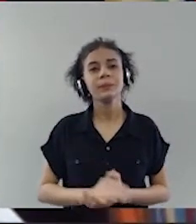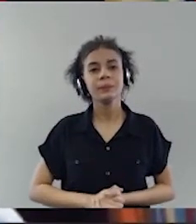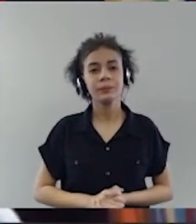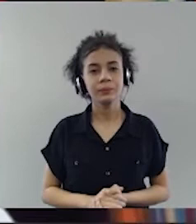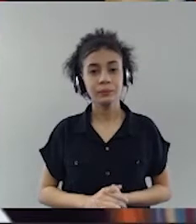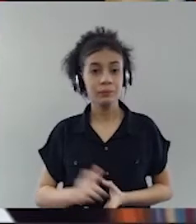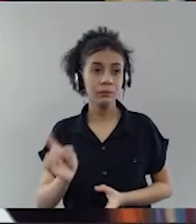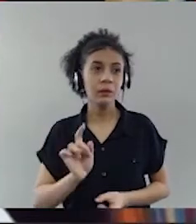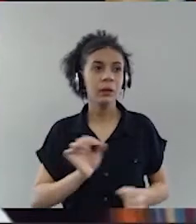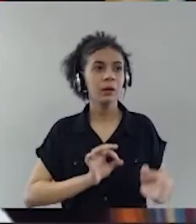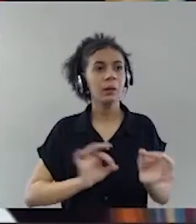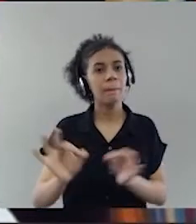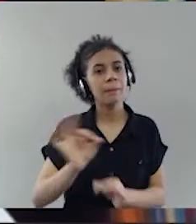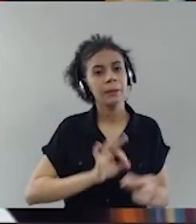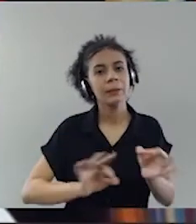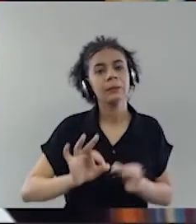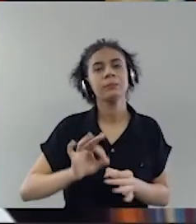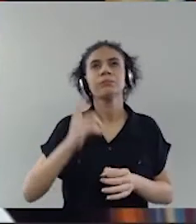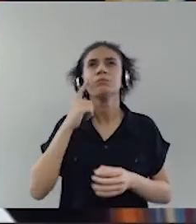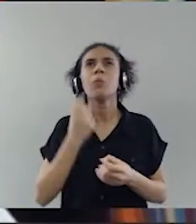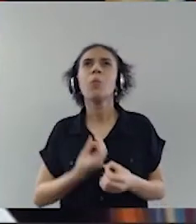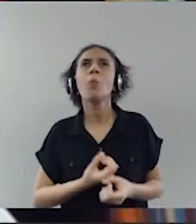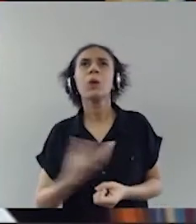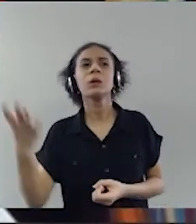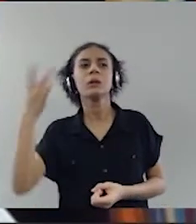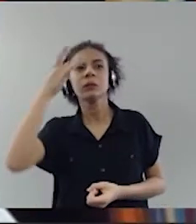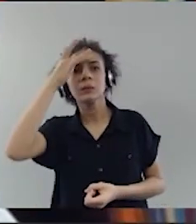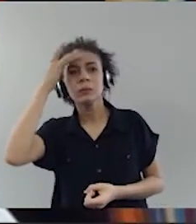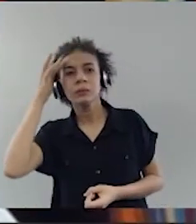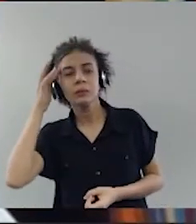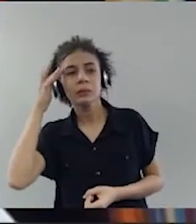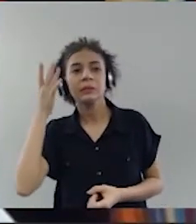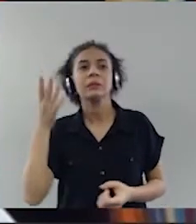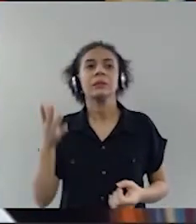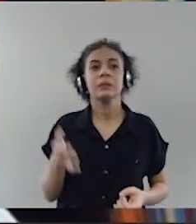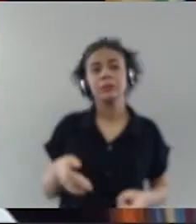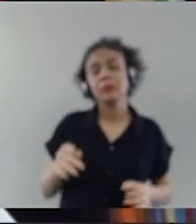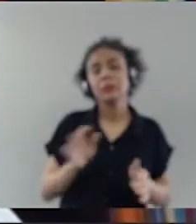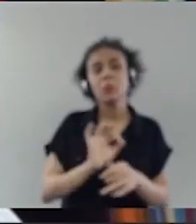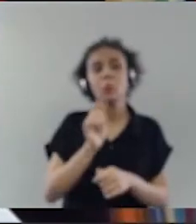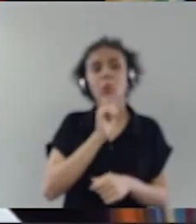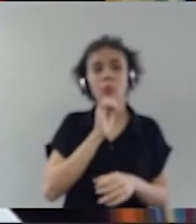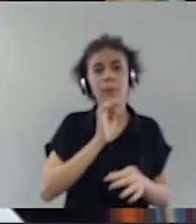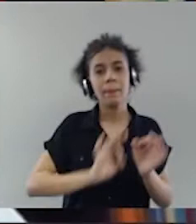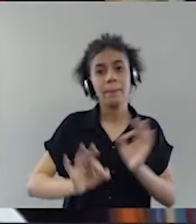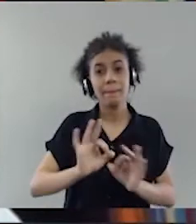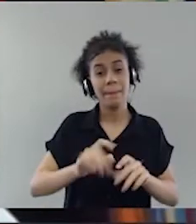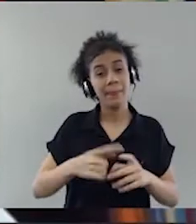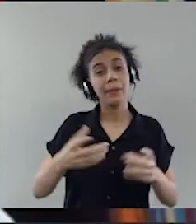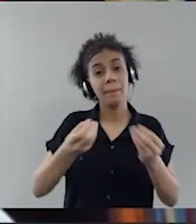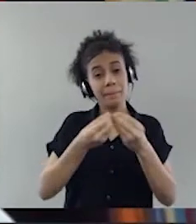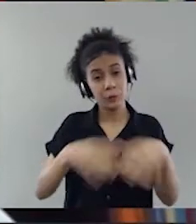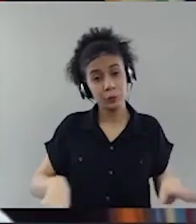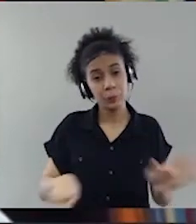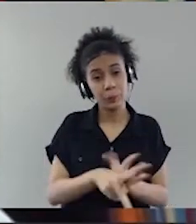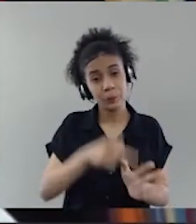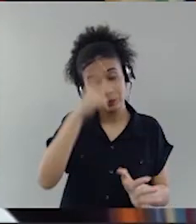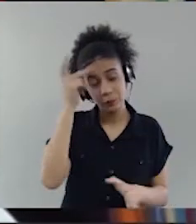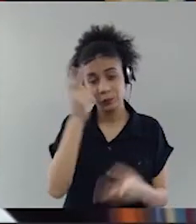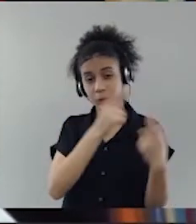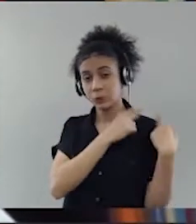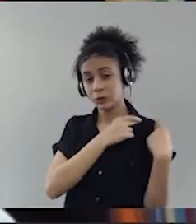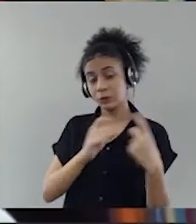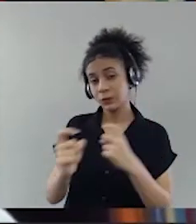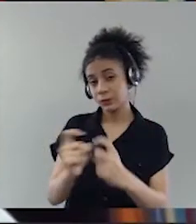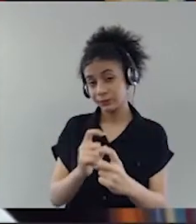não planejar, né? Estimar quantidades assim absurdas sem qualquer planejamento, o prejuízo será para a própria administração.